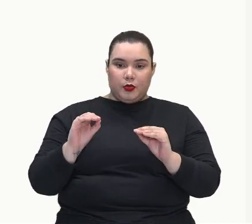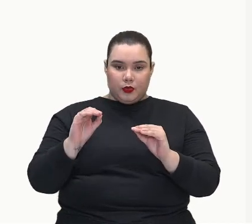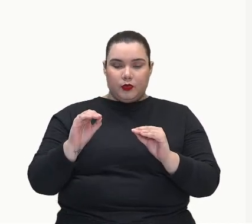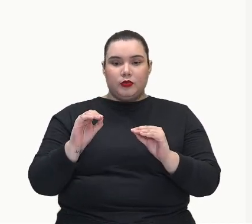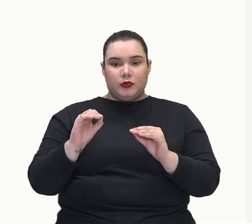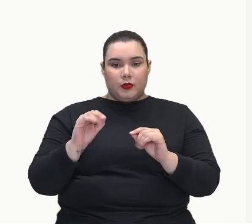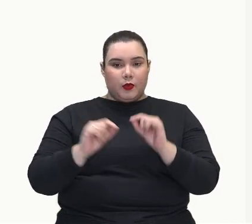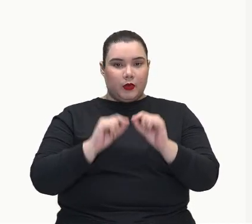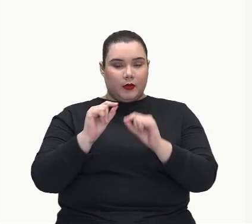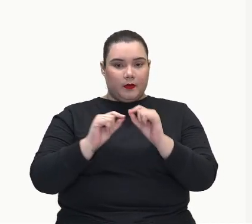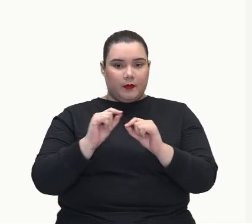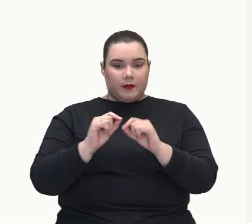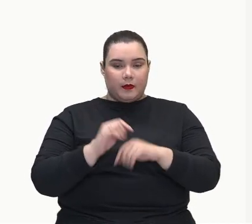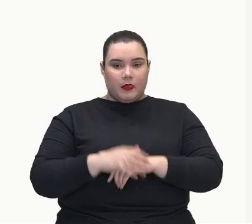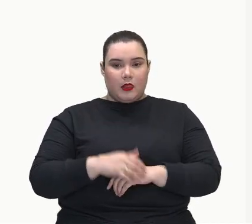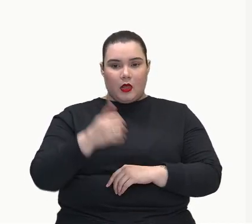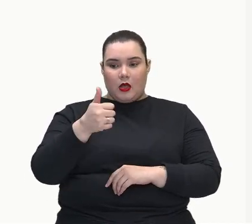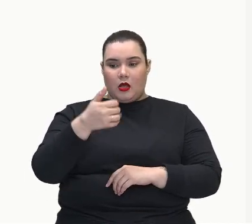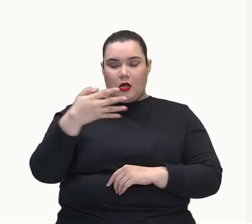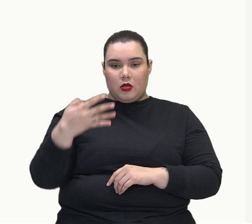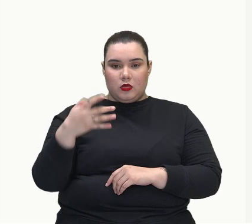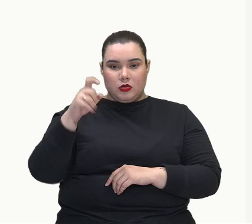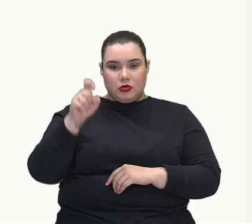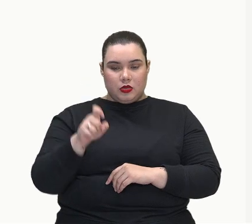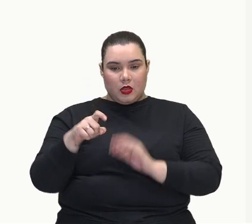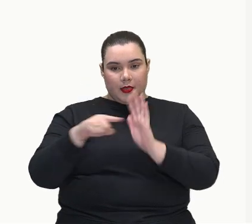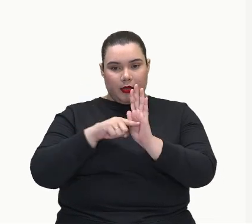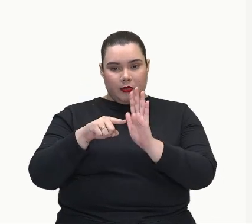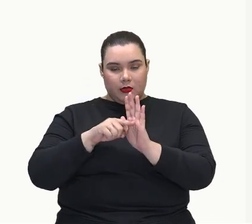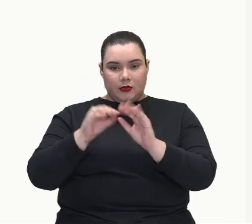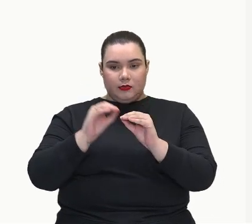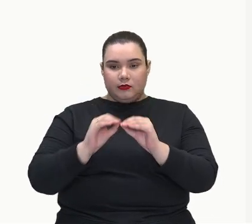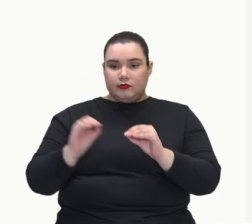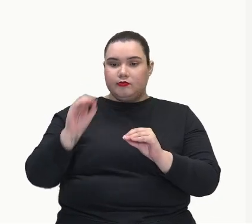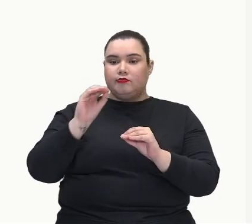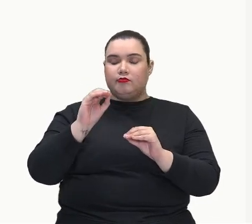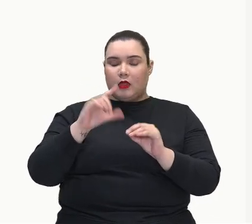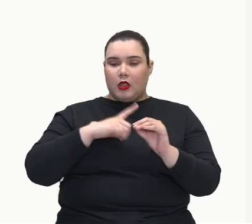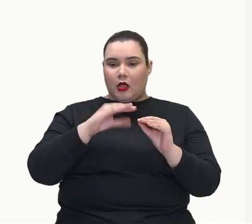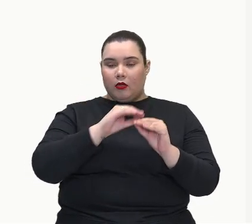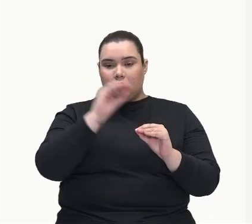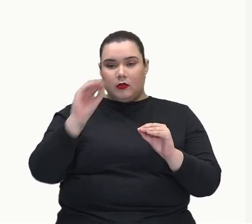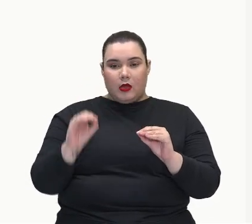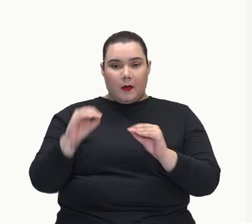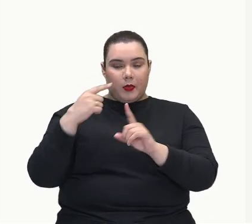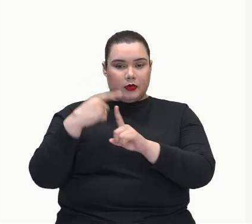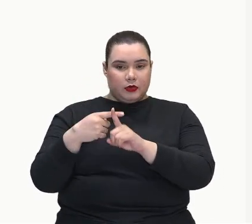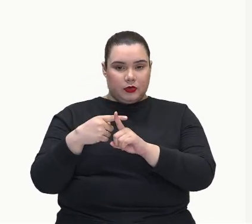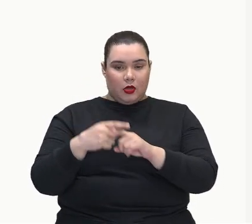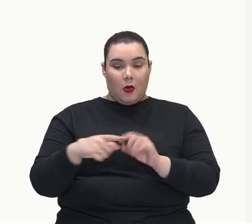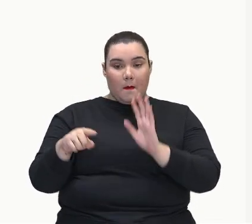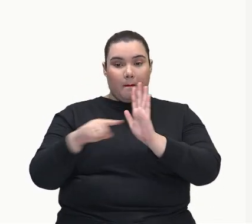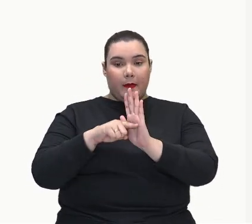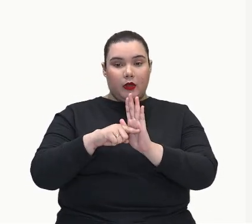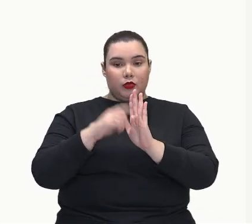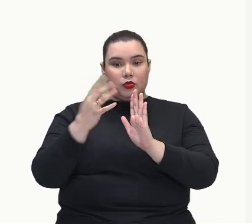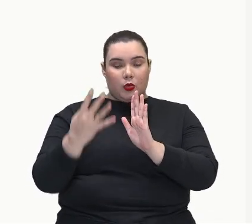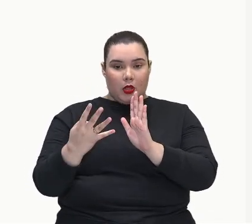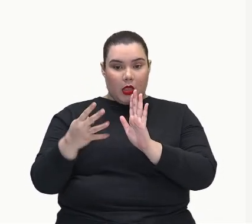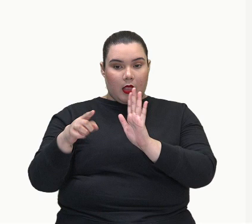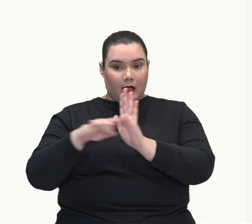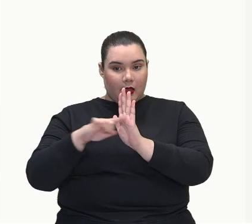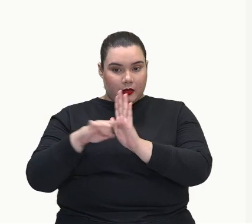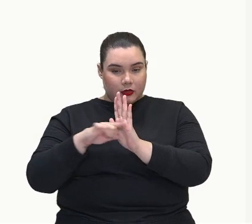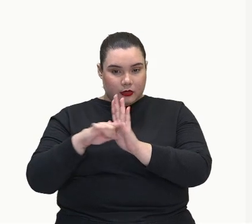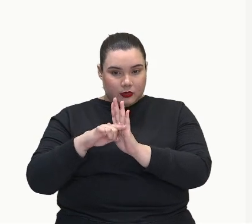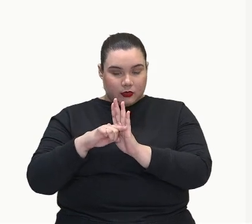com a incógnita. Então, 14x é negativo, ele passa para cá positivo, e o menos 4, que está negativo